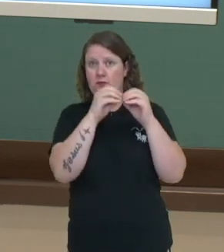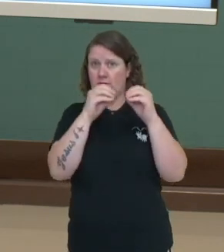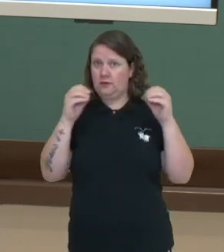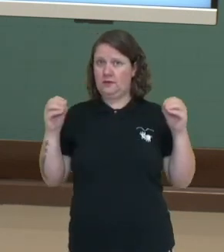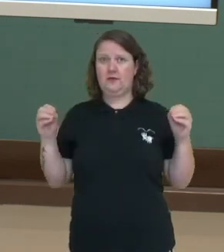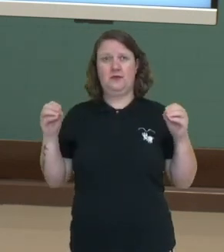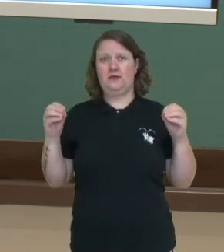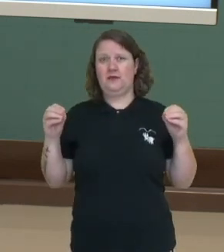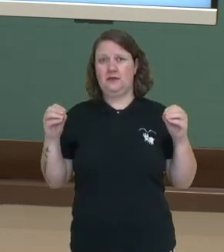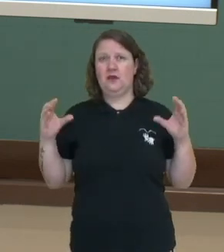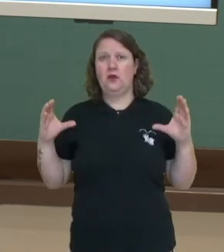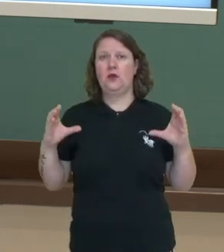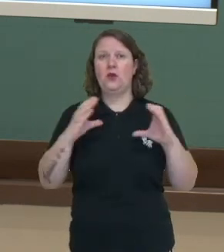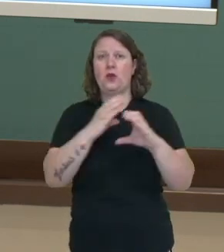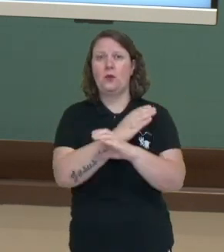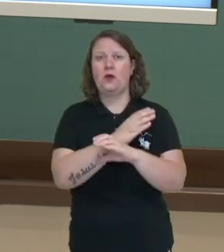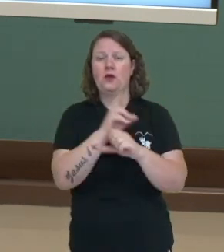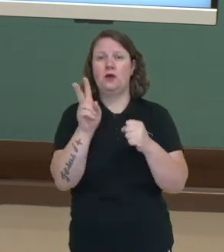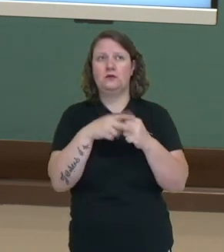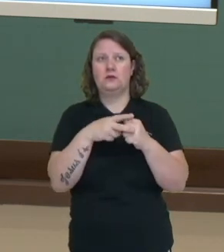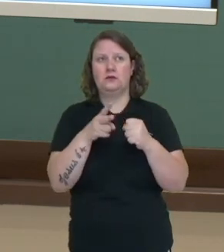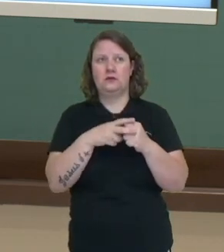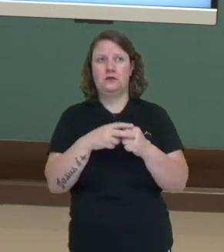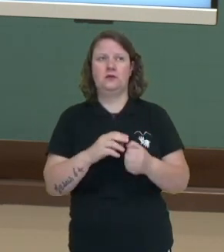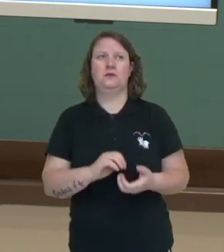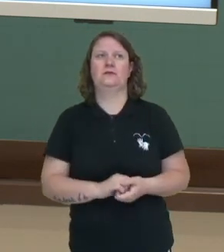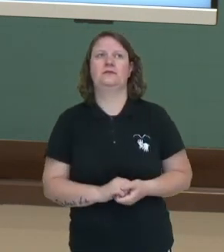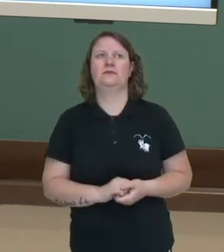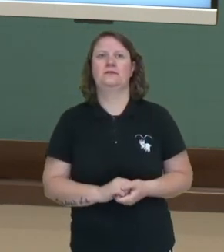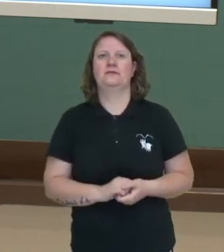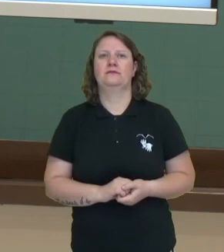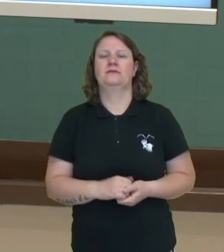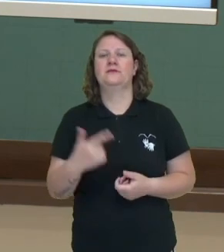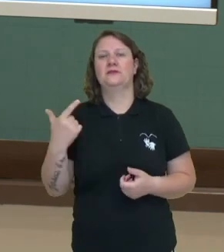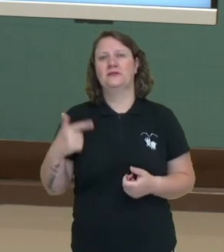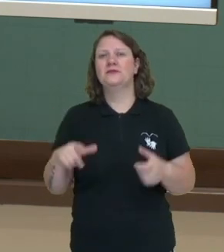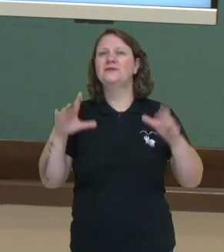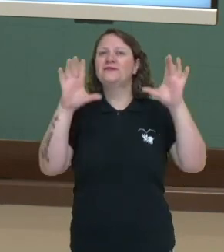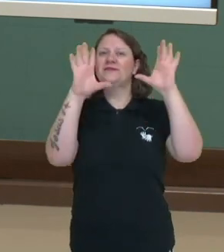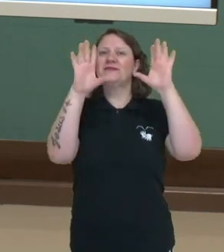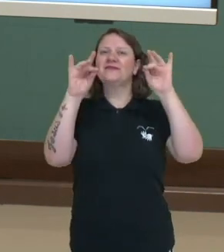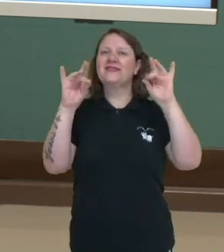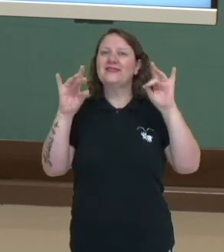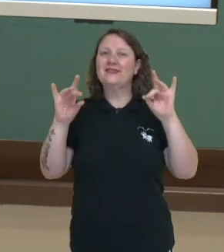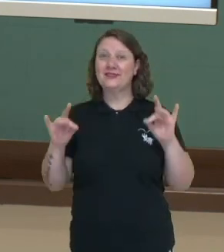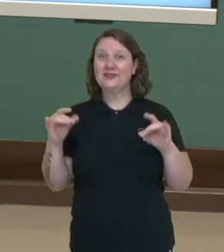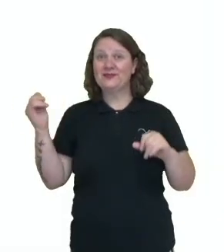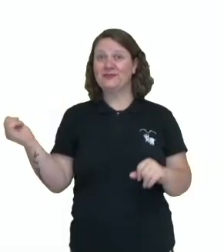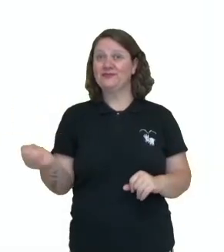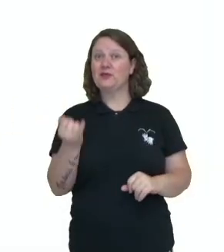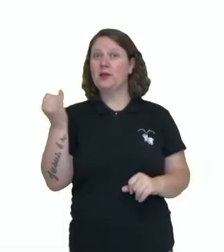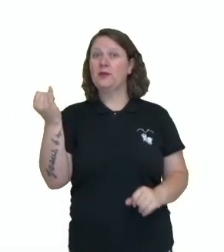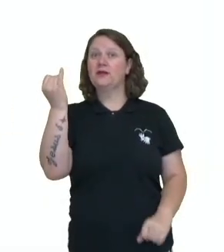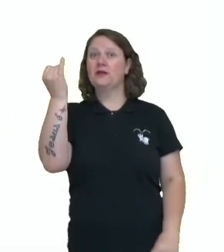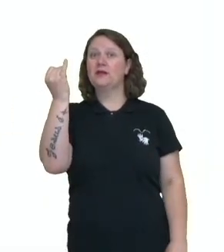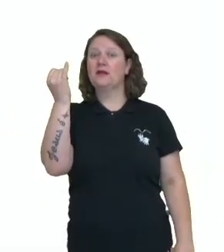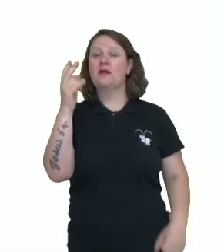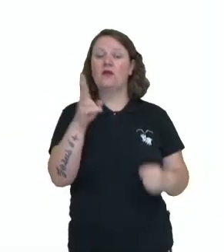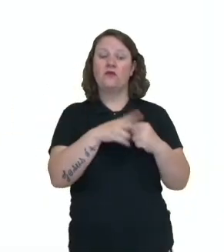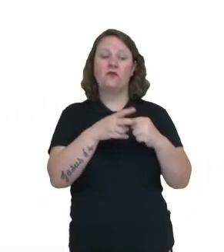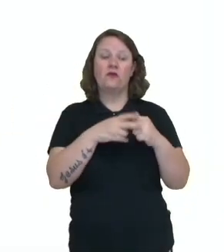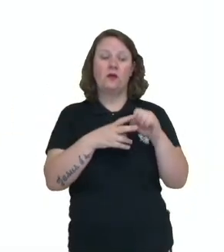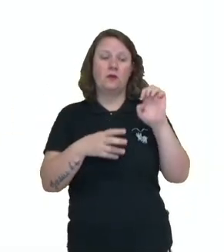direta, que completa o verbo. Em detalhe, novamente, é importante. Temos o verbo é,